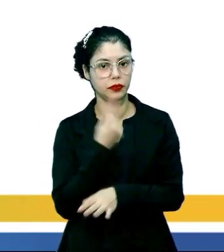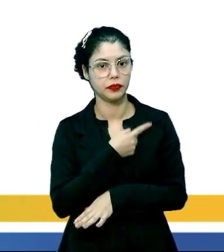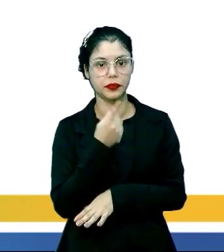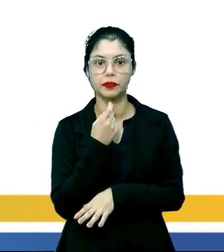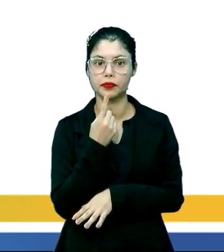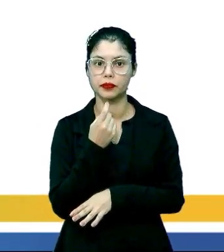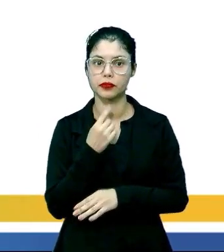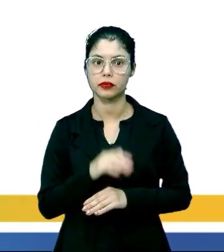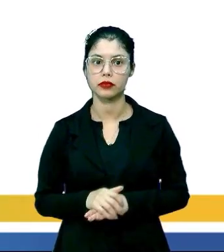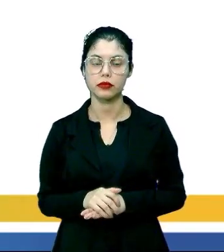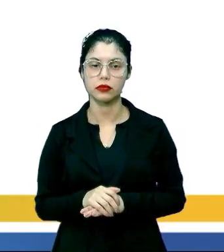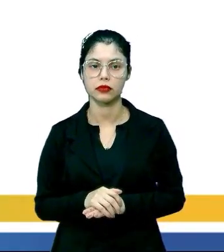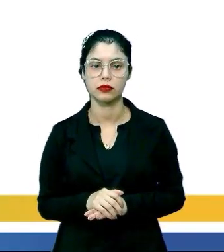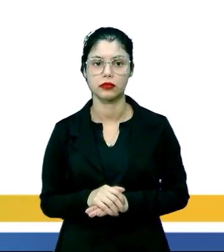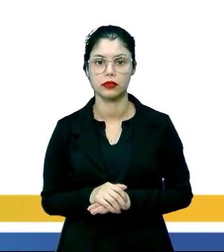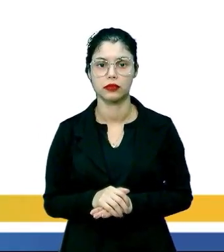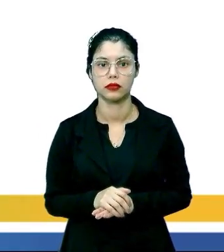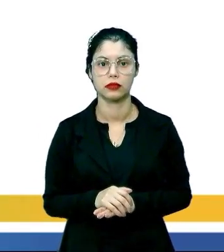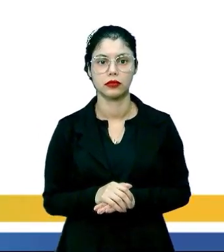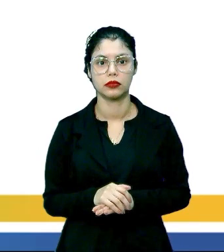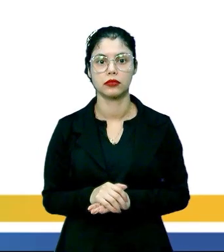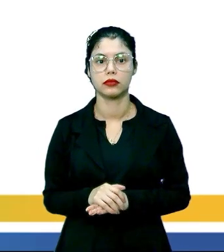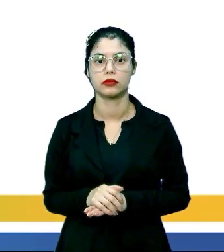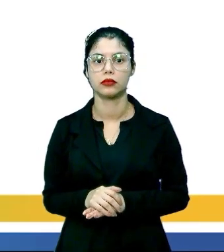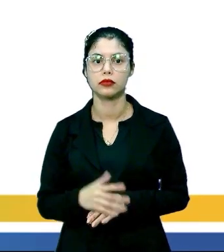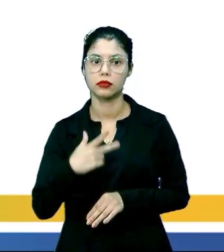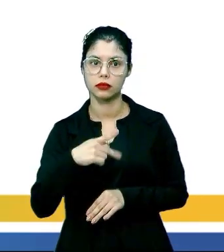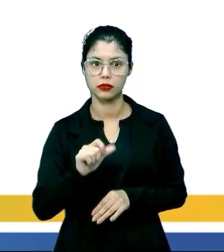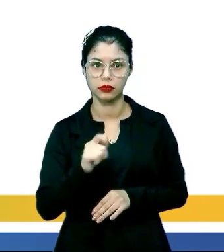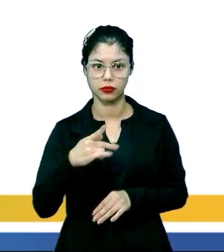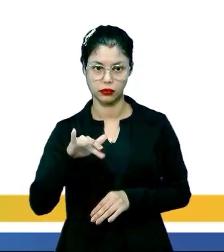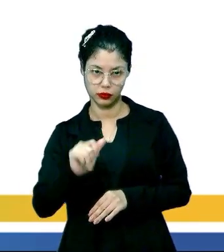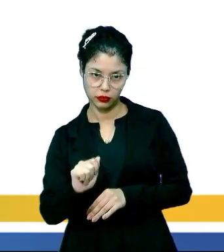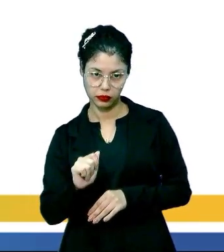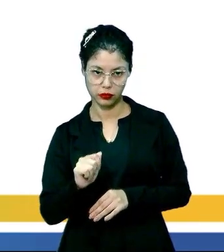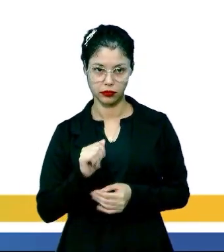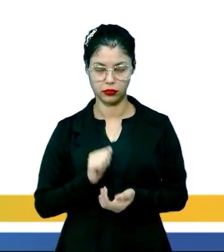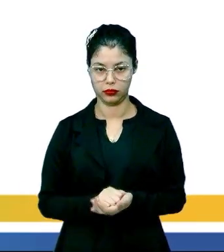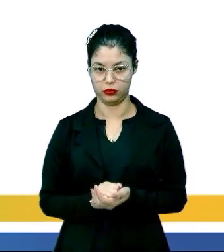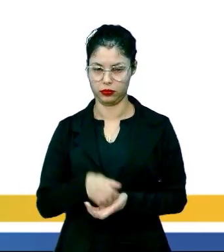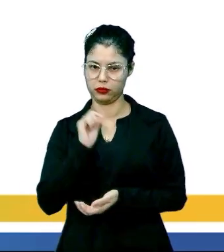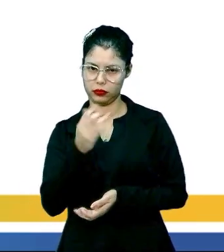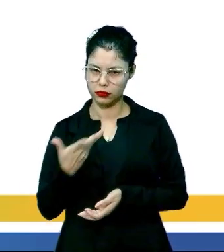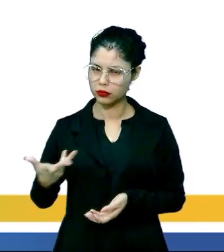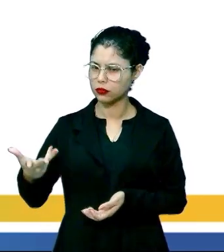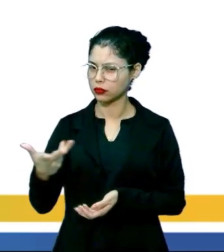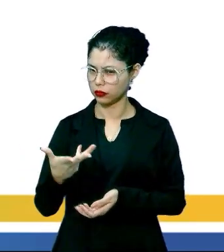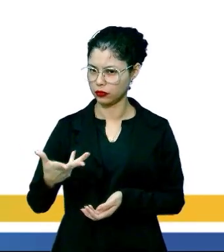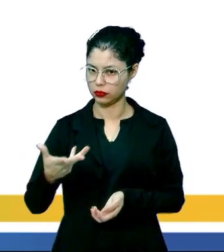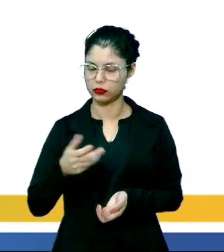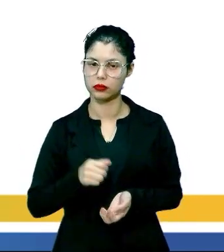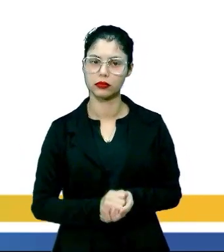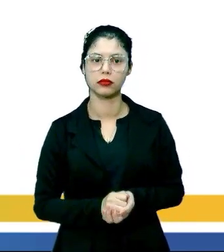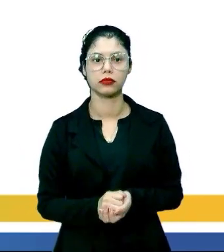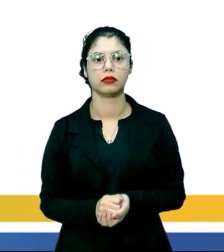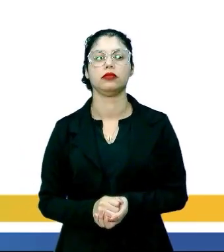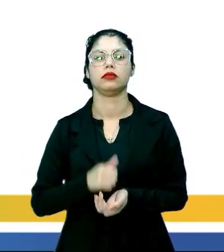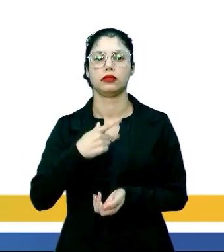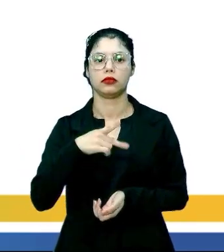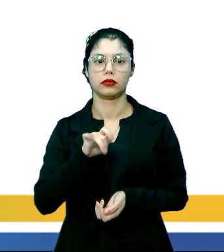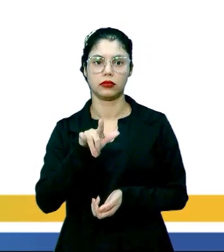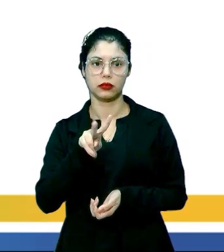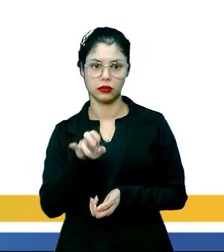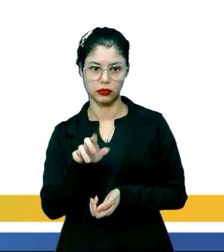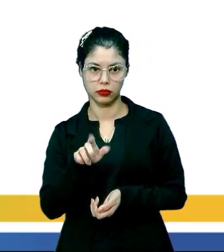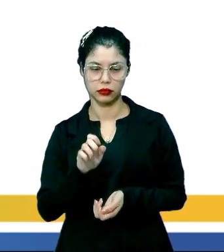sangue. Logo abaixo da pirâmide renal, a gente tem a papila renal, que é uma base aí da pirâmide. Também